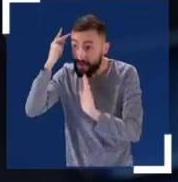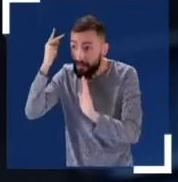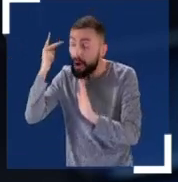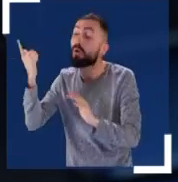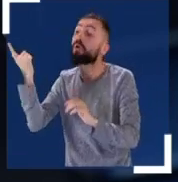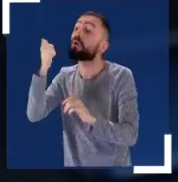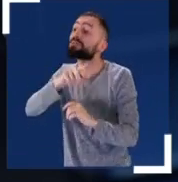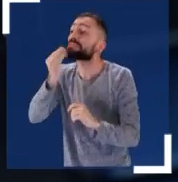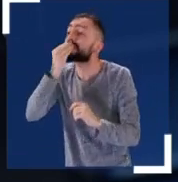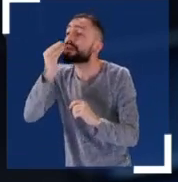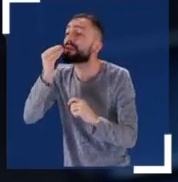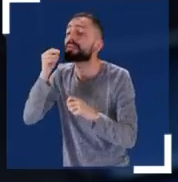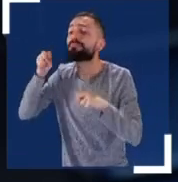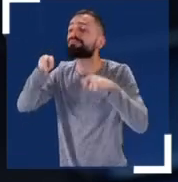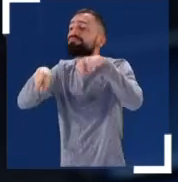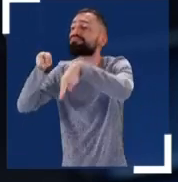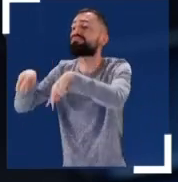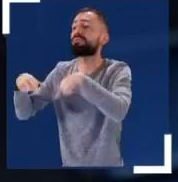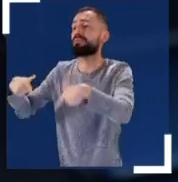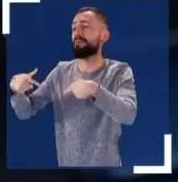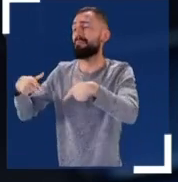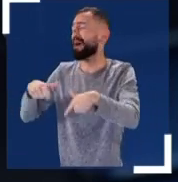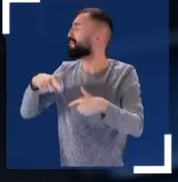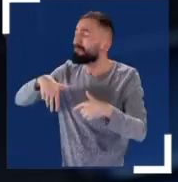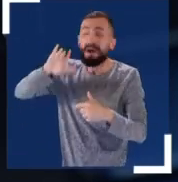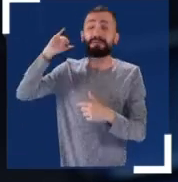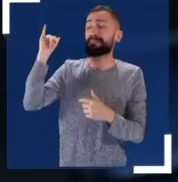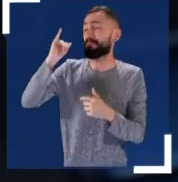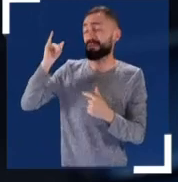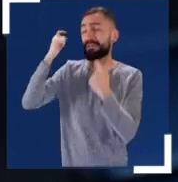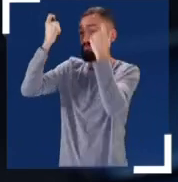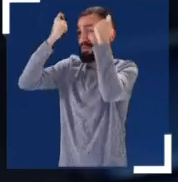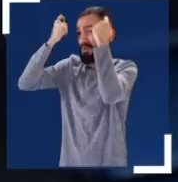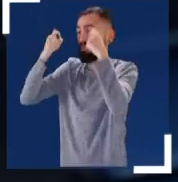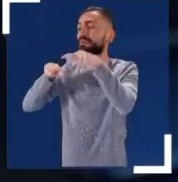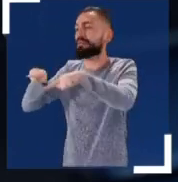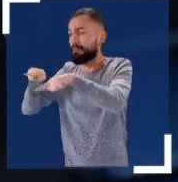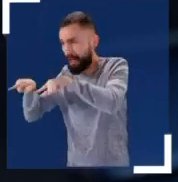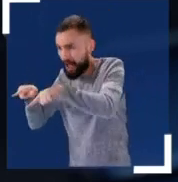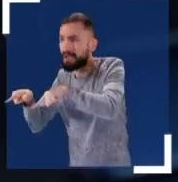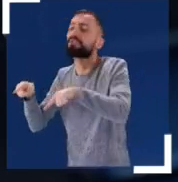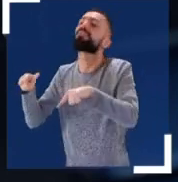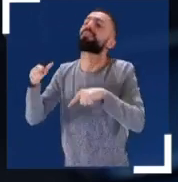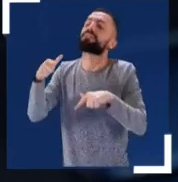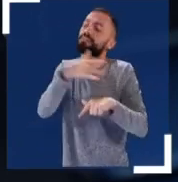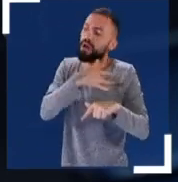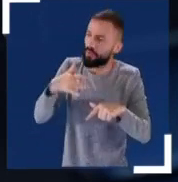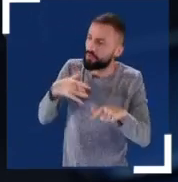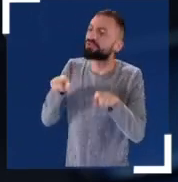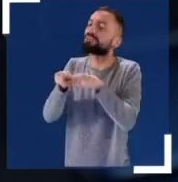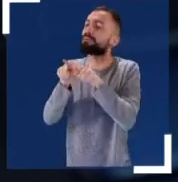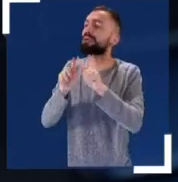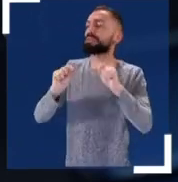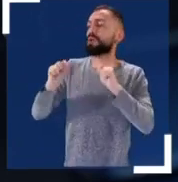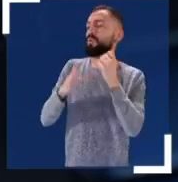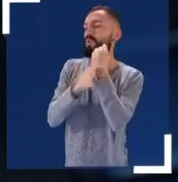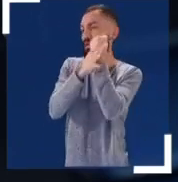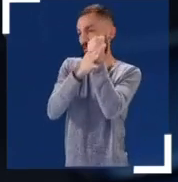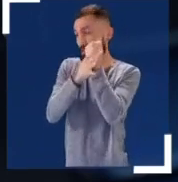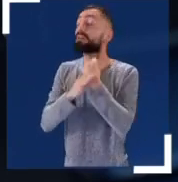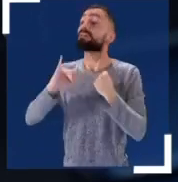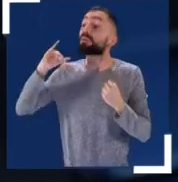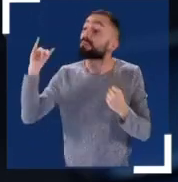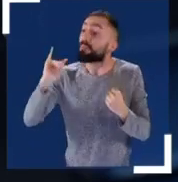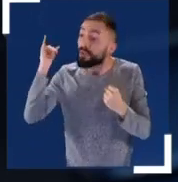que representa a principal preocupação no Estado de São Paulo, ao lado da saúde e da segurança pública. Portanto, prestigiar e apoiar